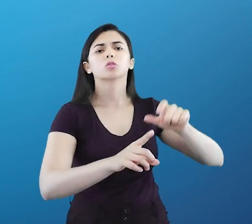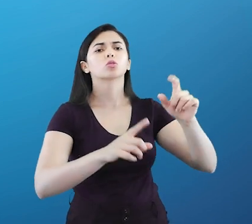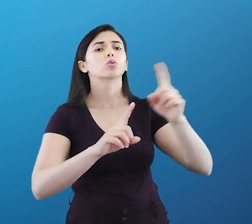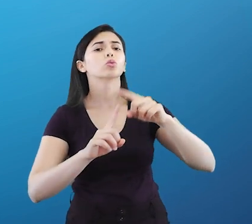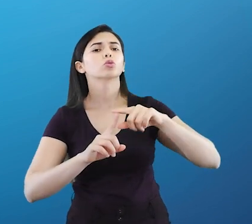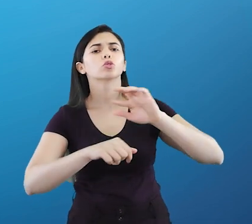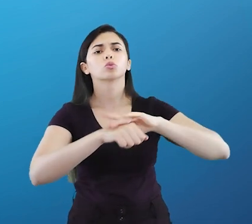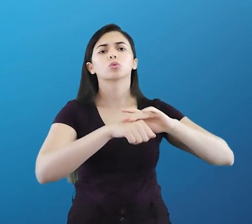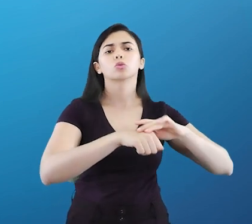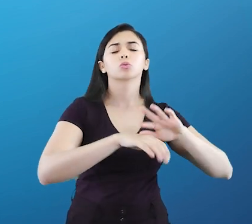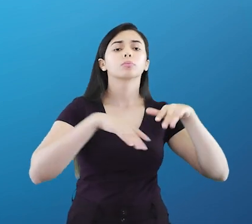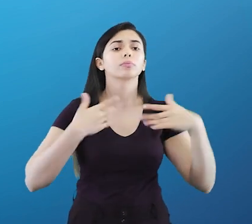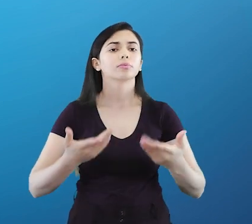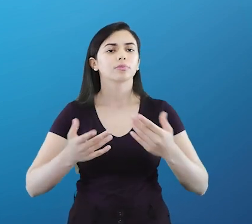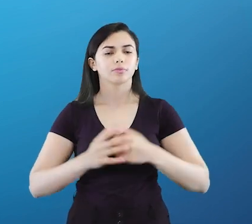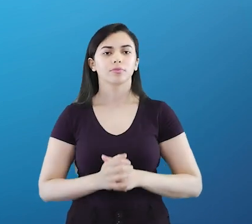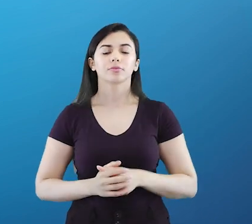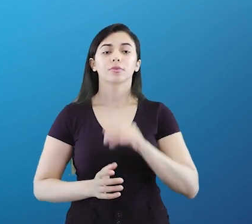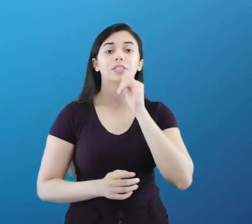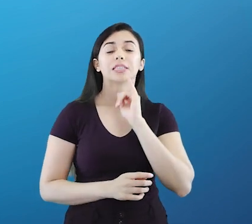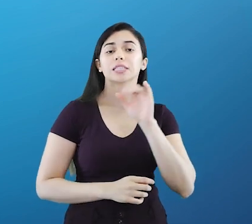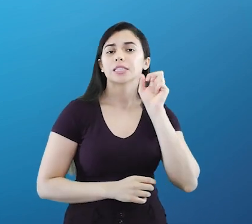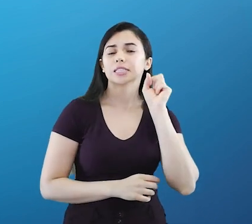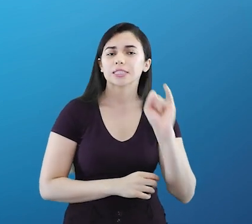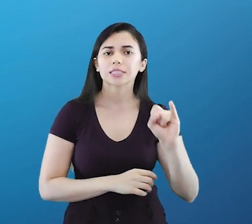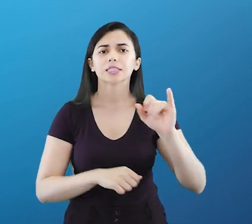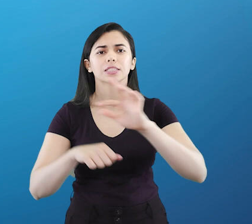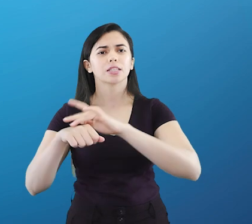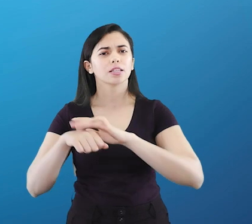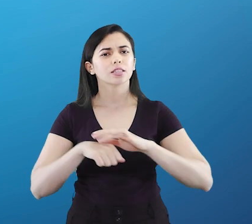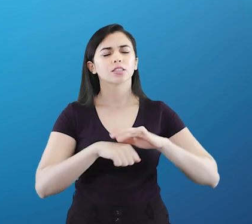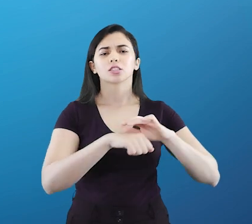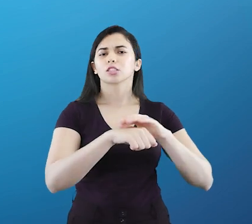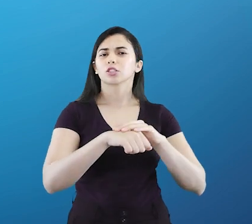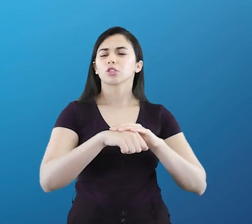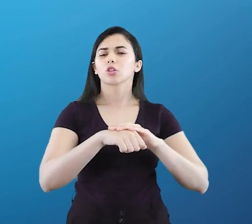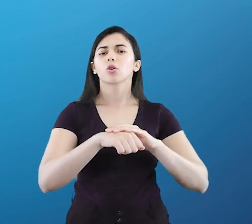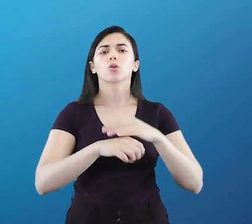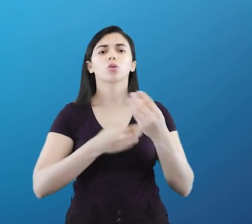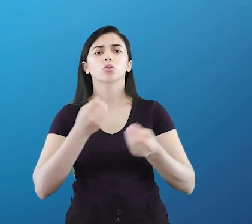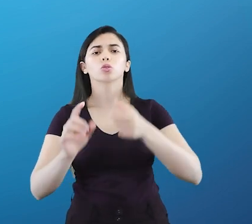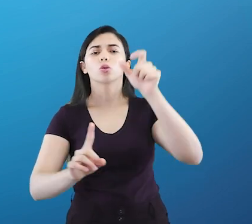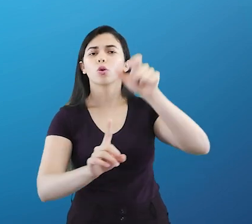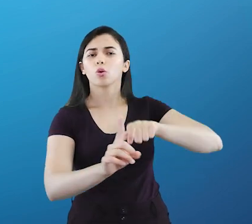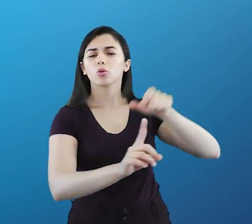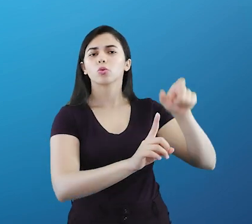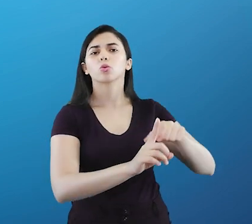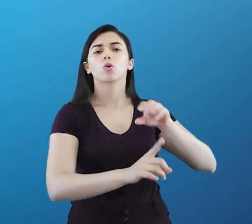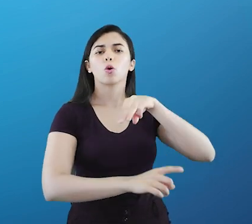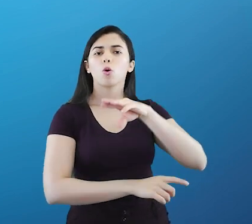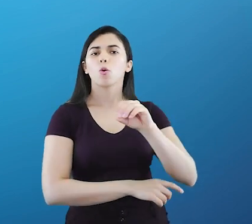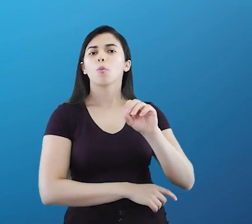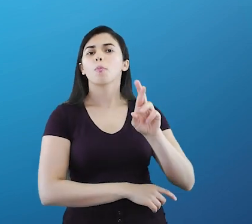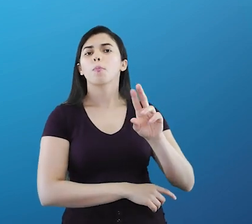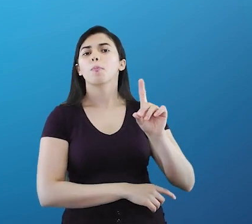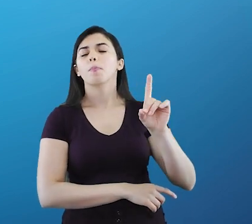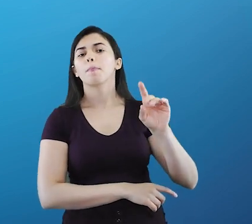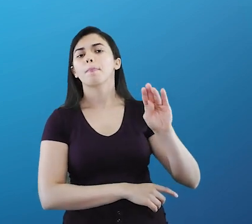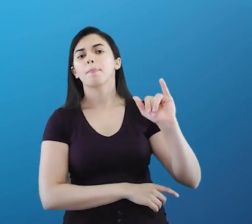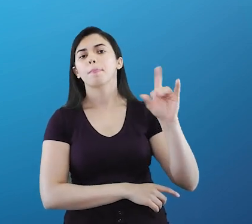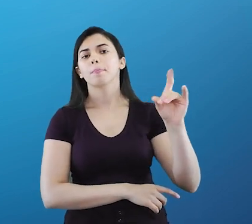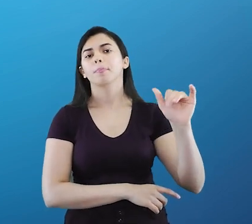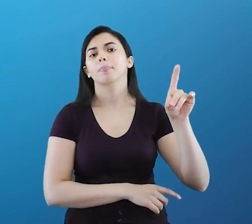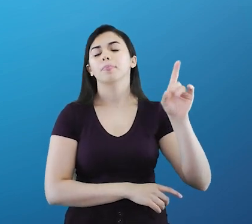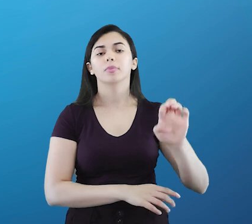temos na região. Essas doenças são frequentes, não são? Então, morbidade tem a ver com a doença. Mostra o comportamento